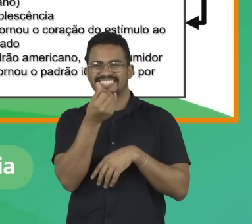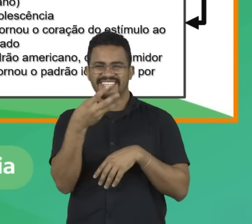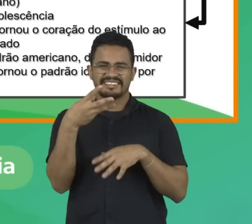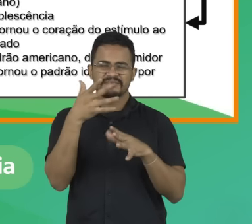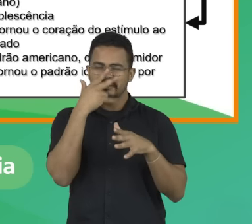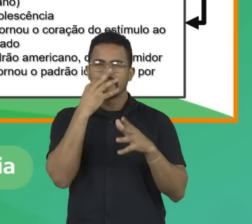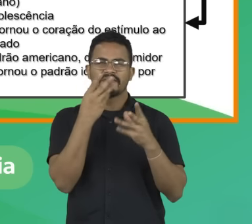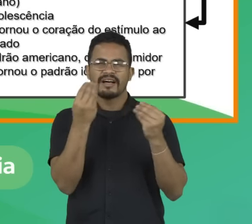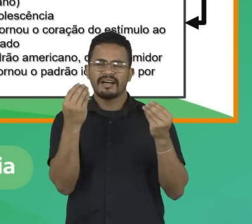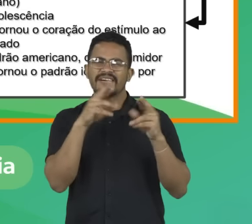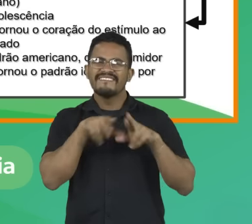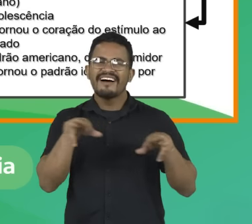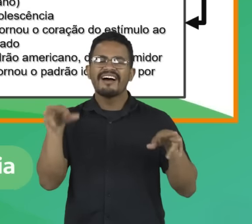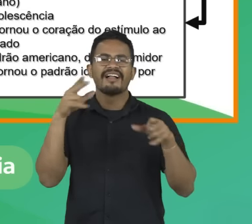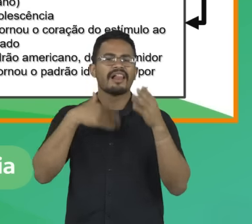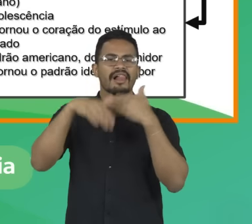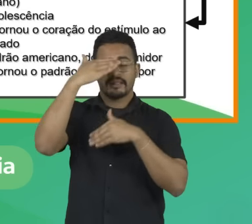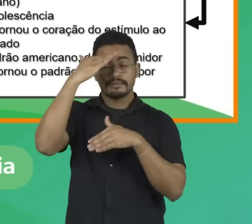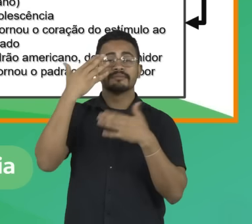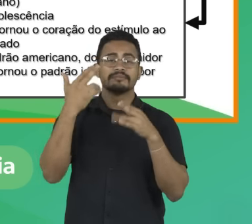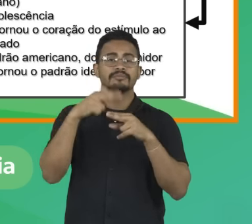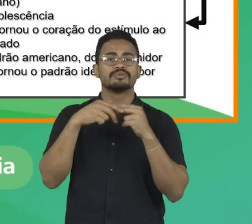uma mudança dessa